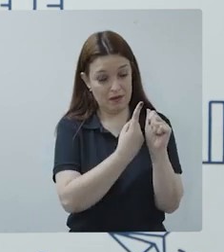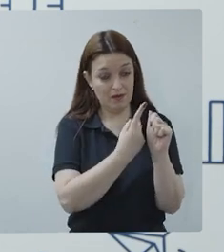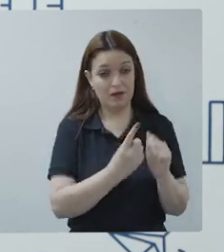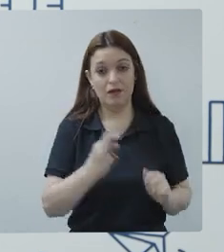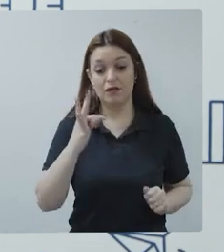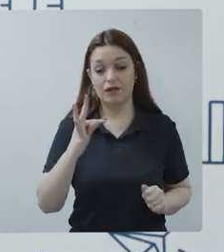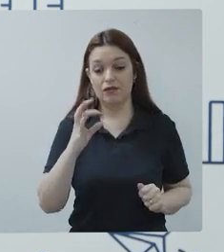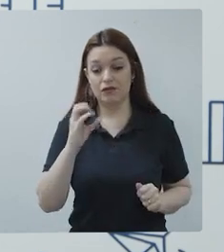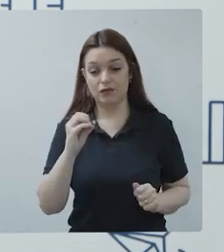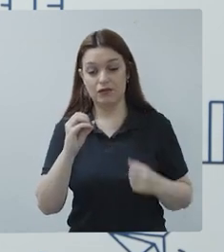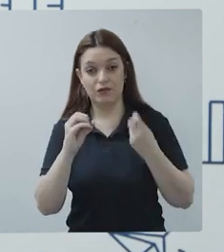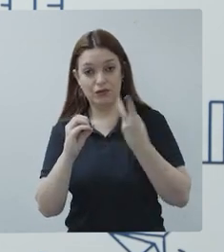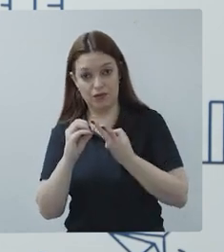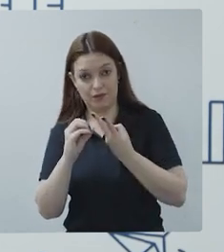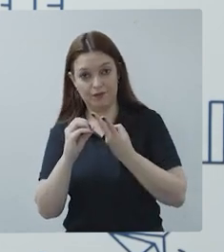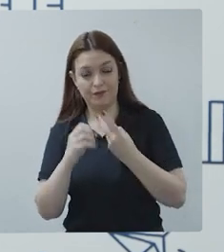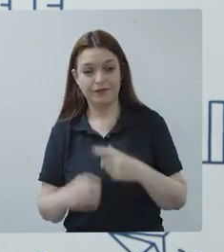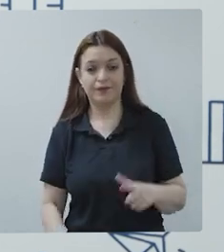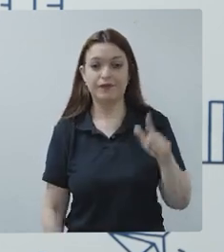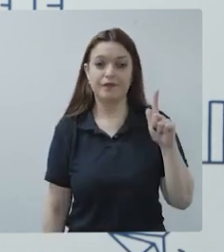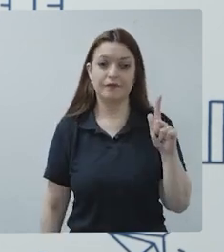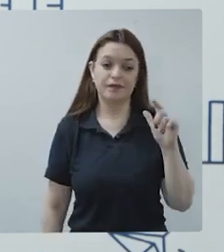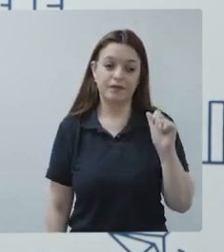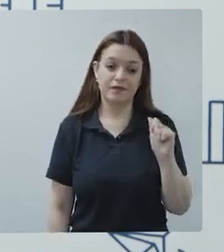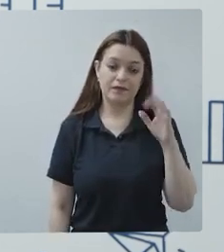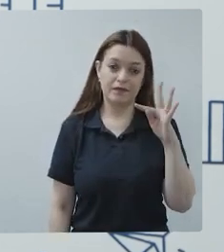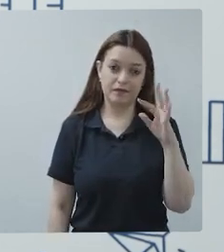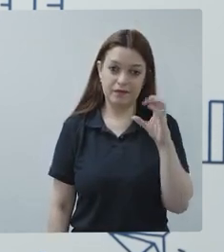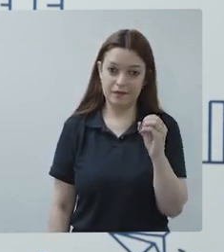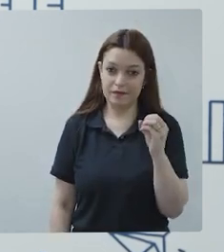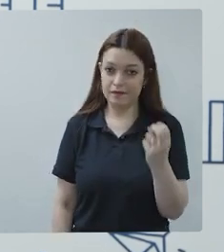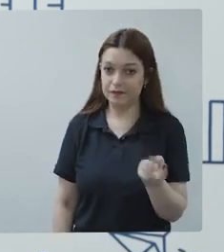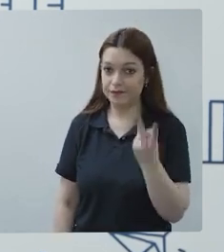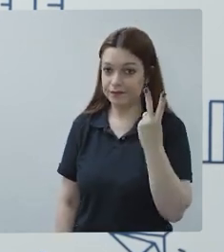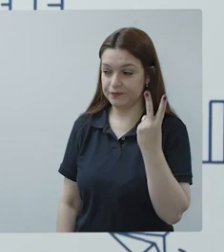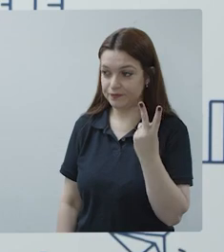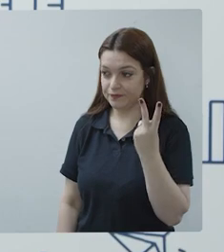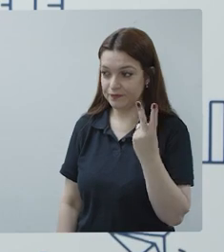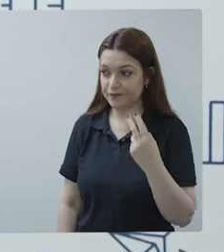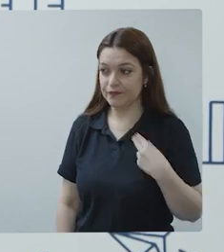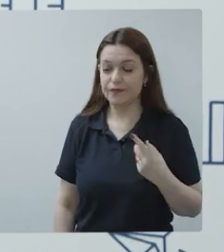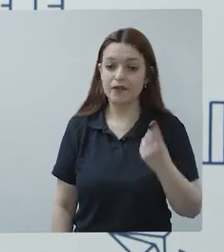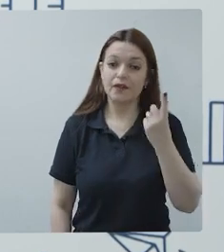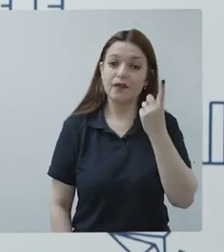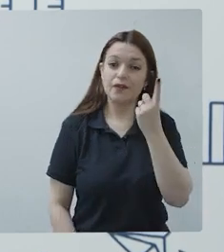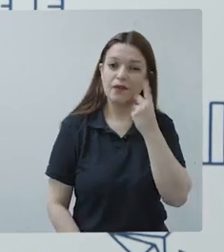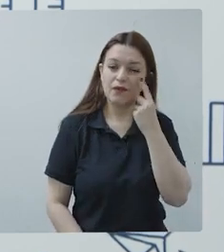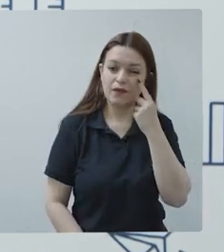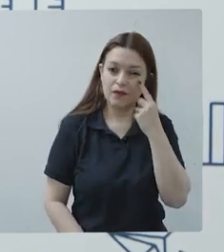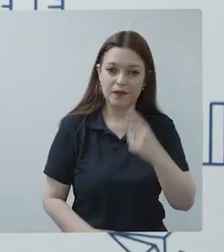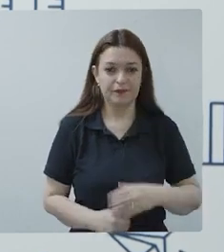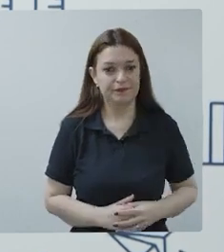Gato. 2 sílabas. Vamos conferir? Vou colocar os números aqui para baixo. Vamos ver